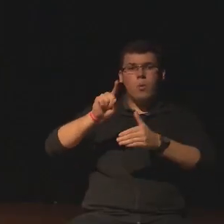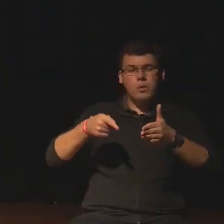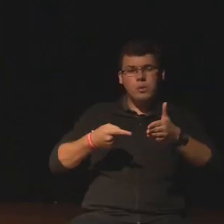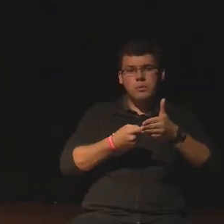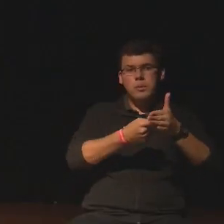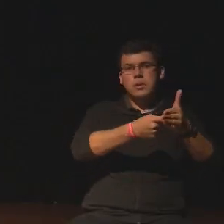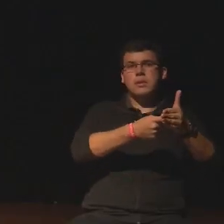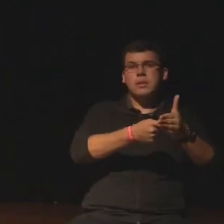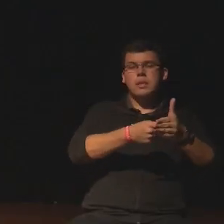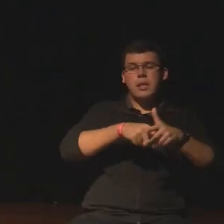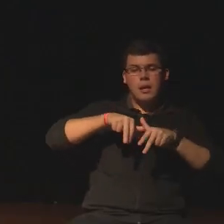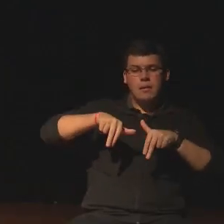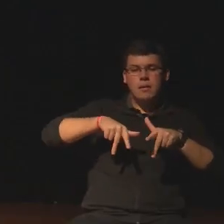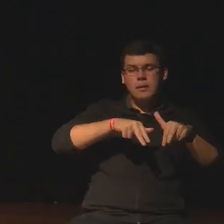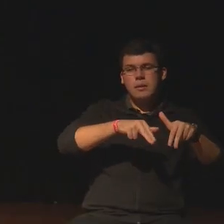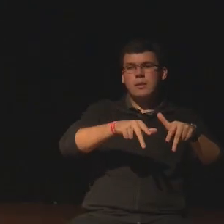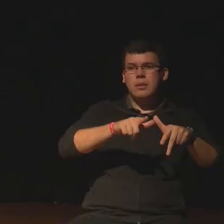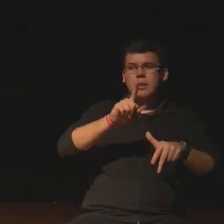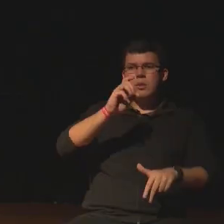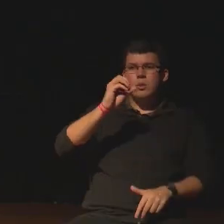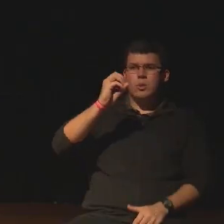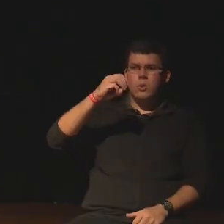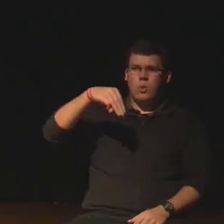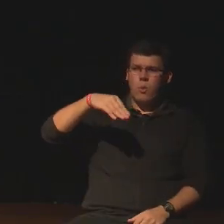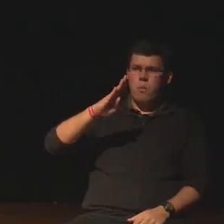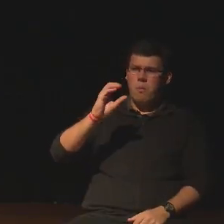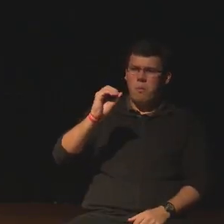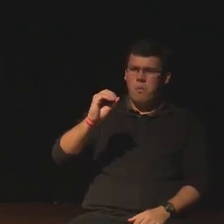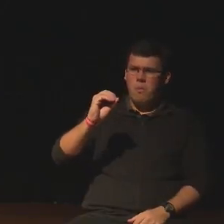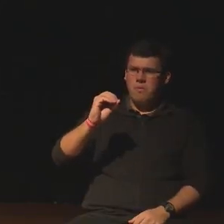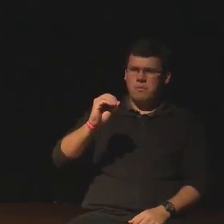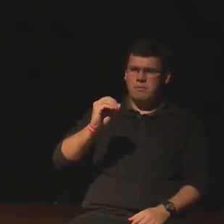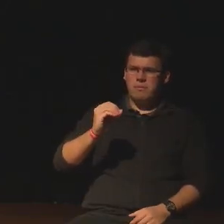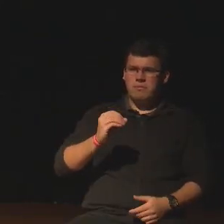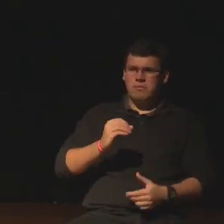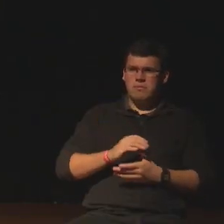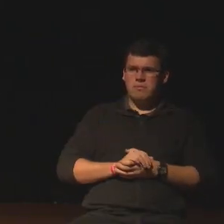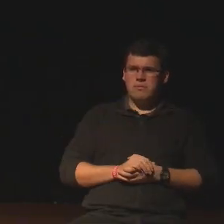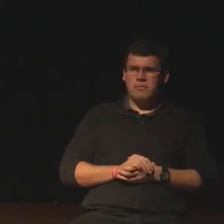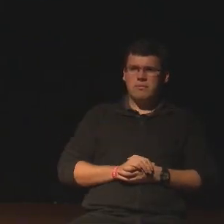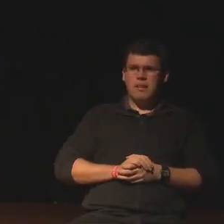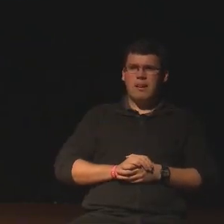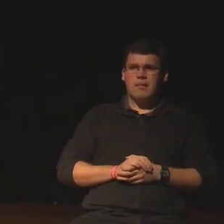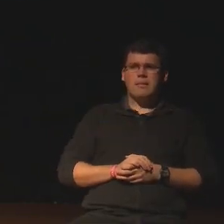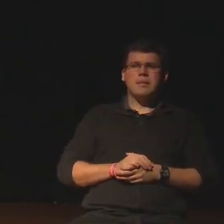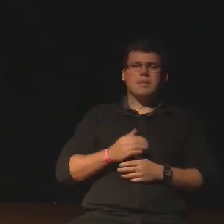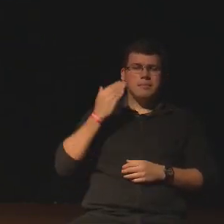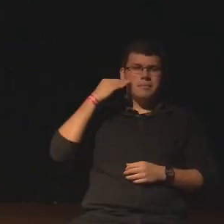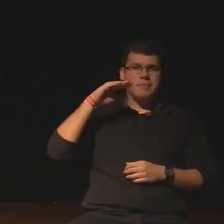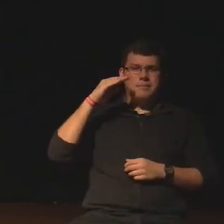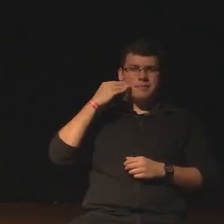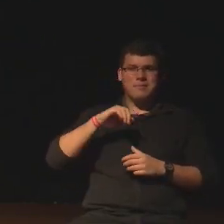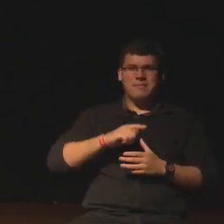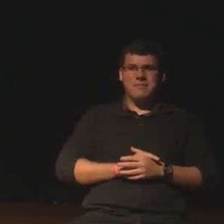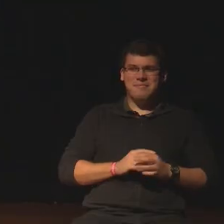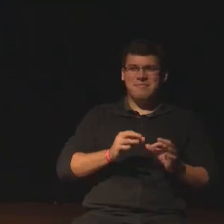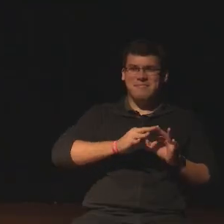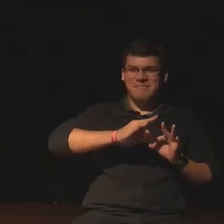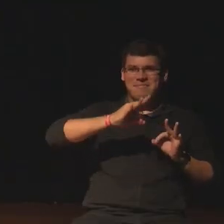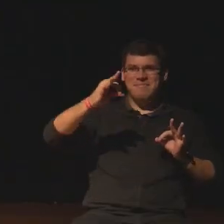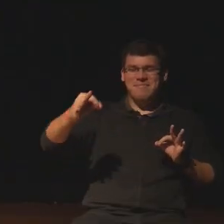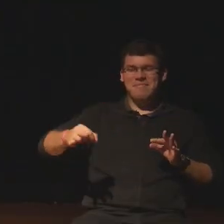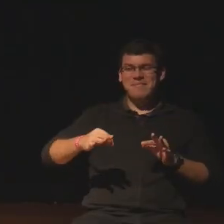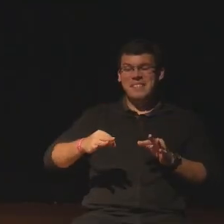Vocês também não pensaram numa lombofaixa, que é aquele negócio mais elevado, que você já vê claramente que a prioridade é o pedestre, e a prioridade deve